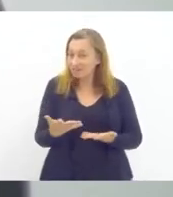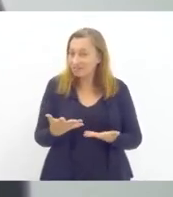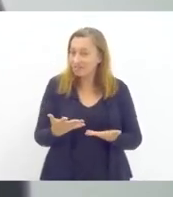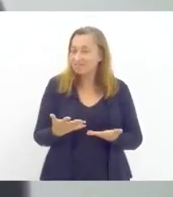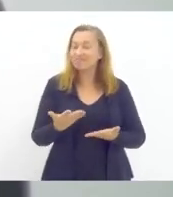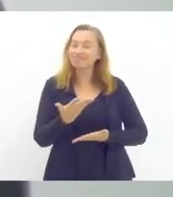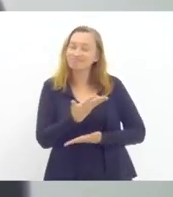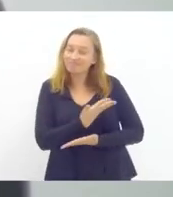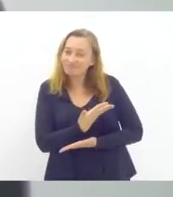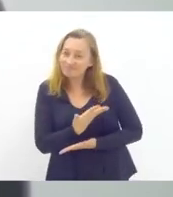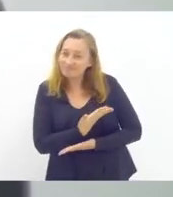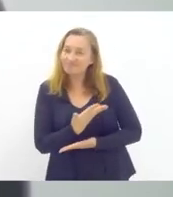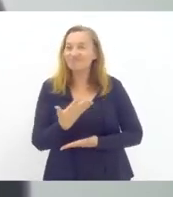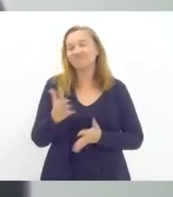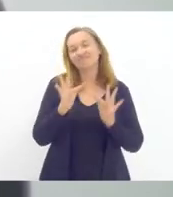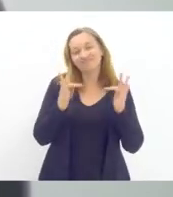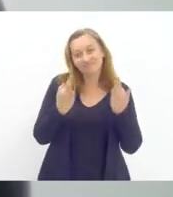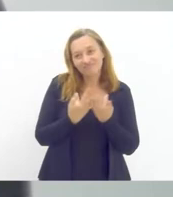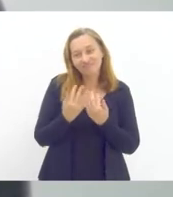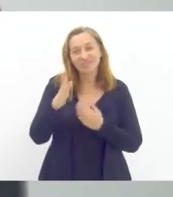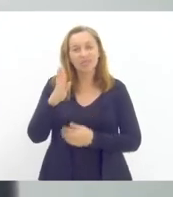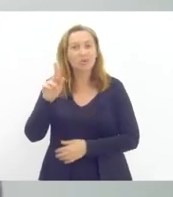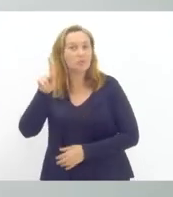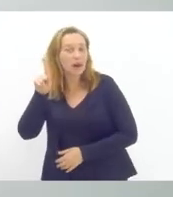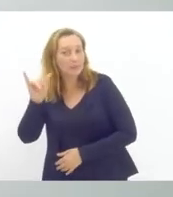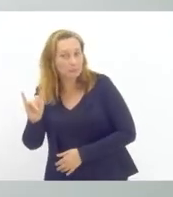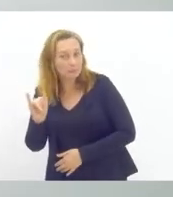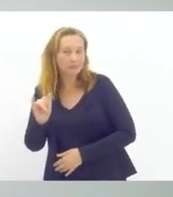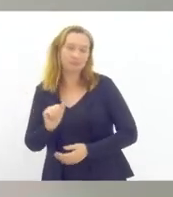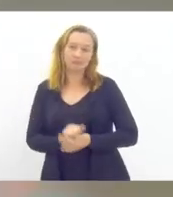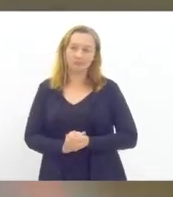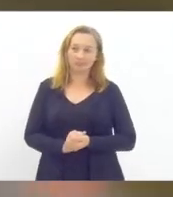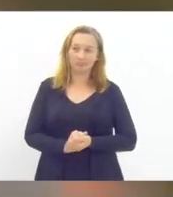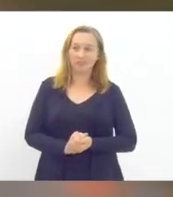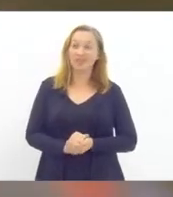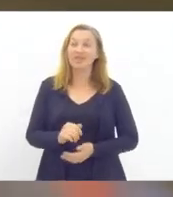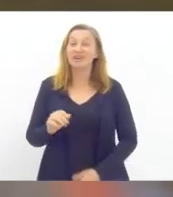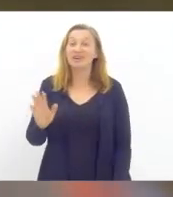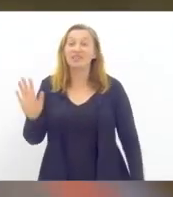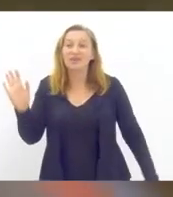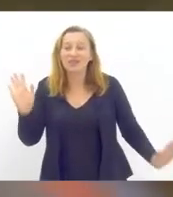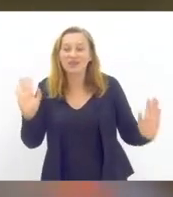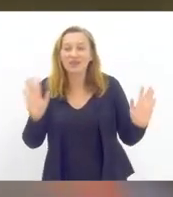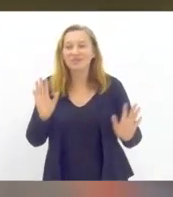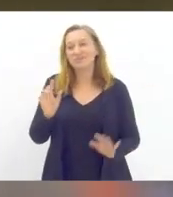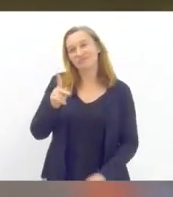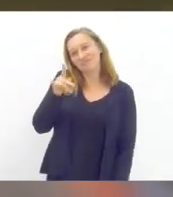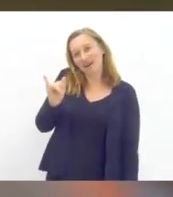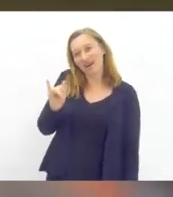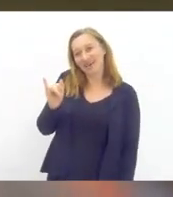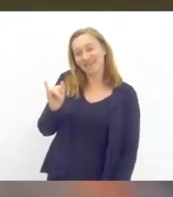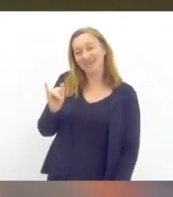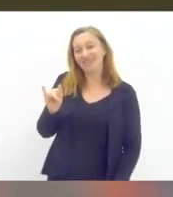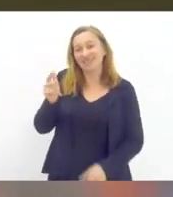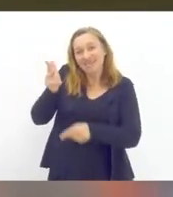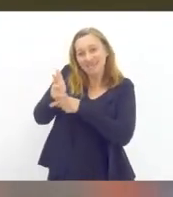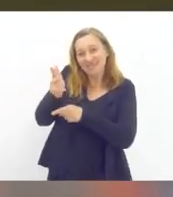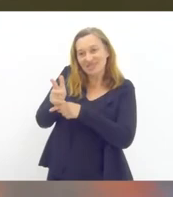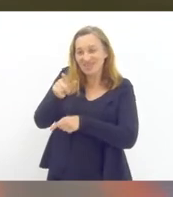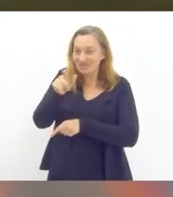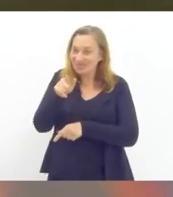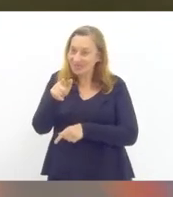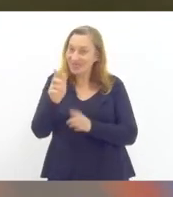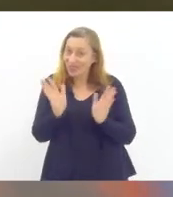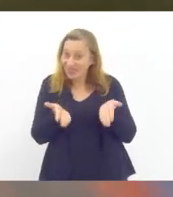por amigos e familiares de Babi fala pai eu tô fazendo esse vídeo aqui para você